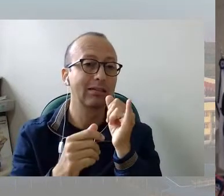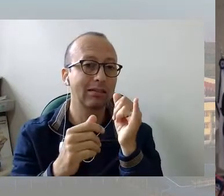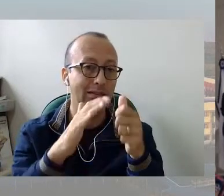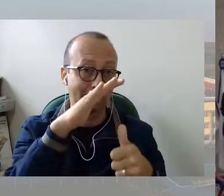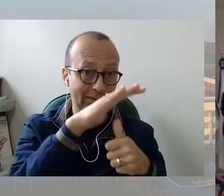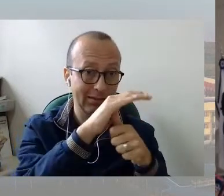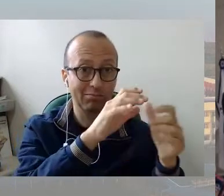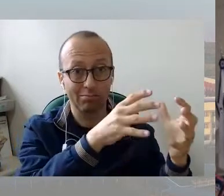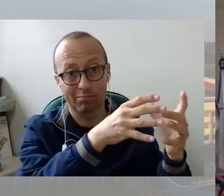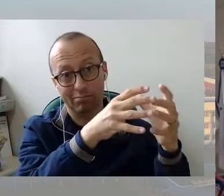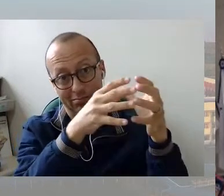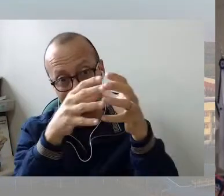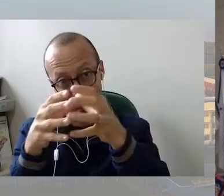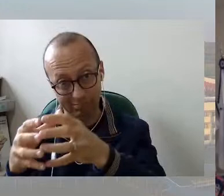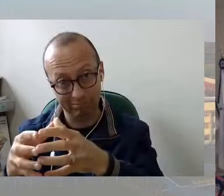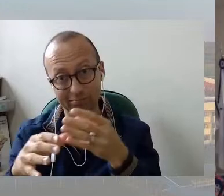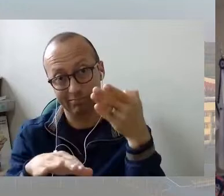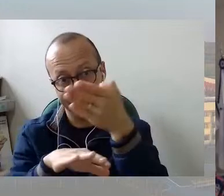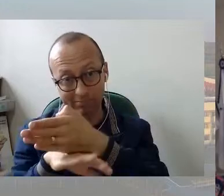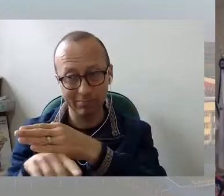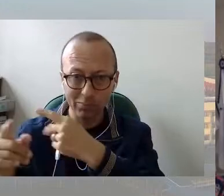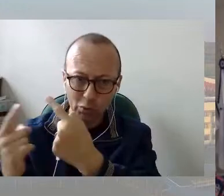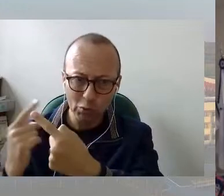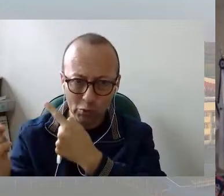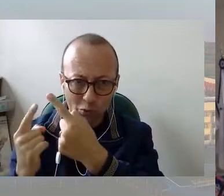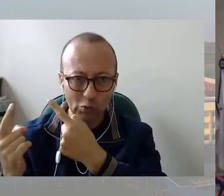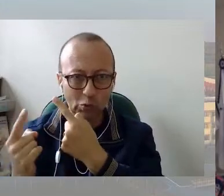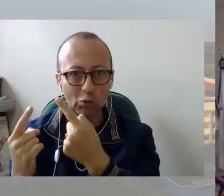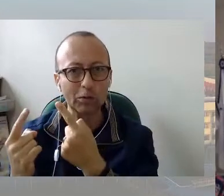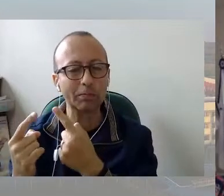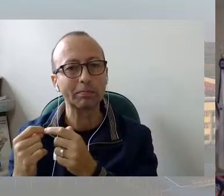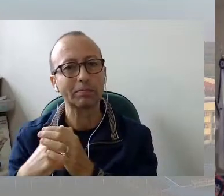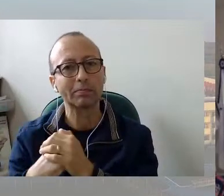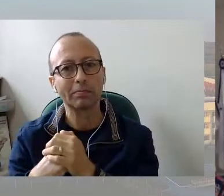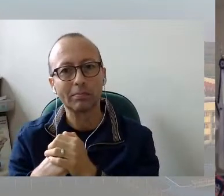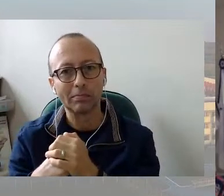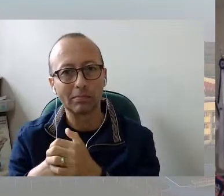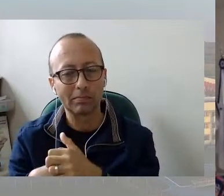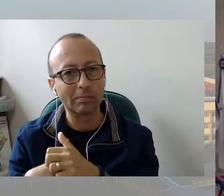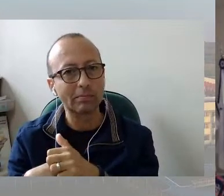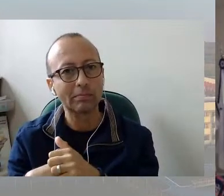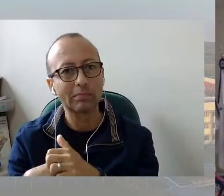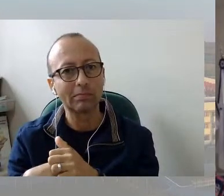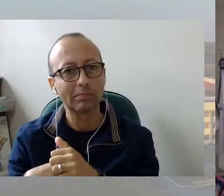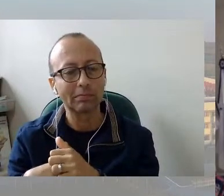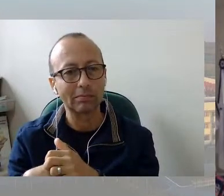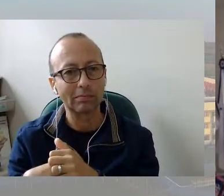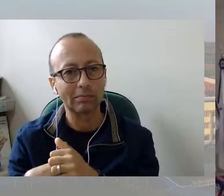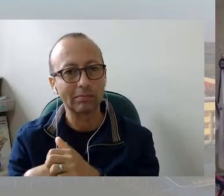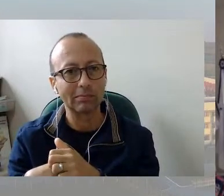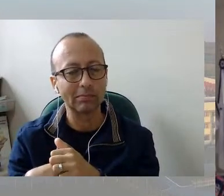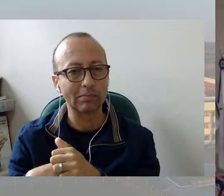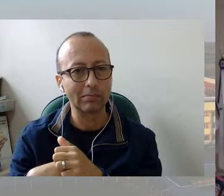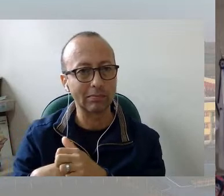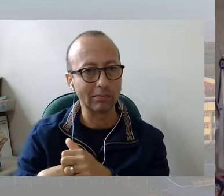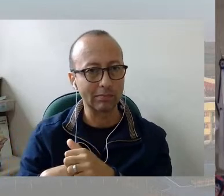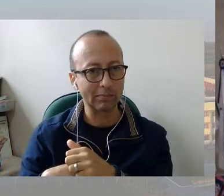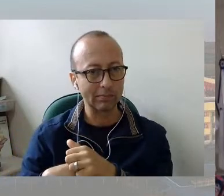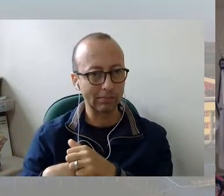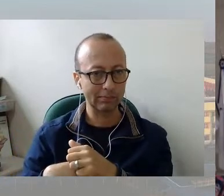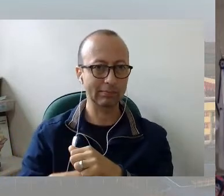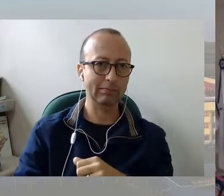para conversar com eles, para ouvi-los, né, que o contexto dos nossos alunos em todo esse